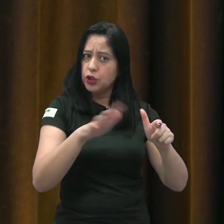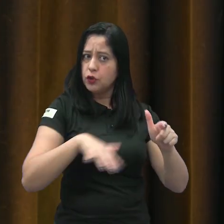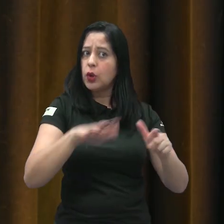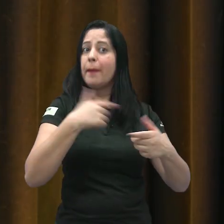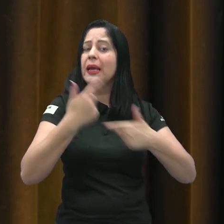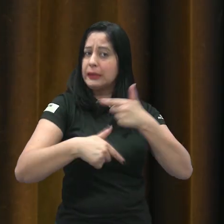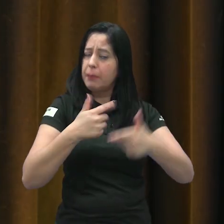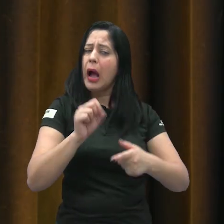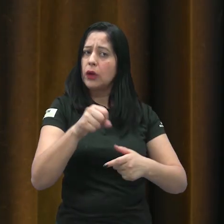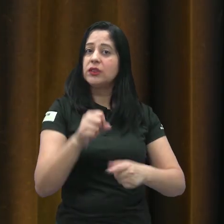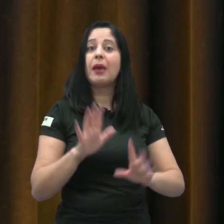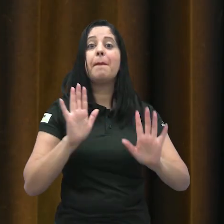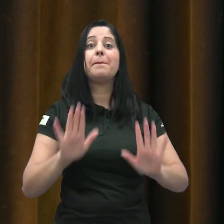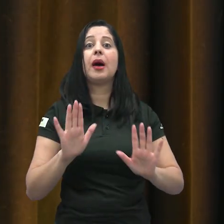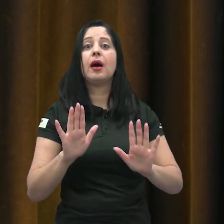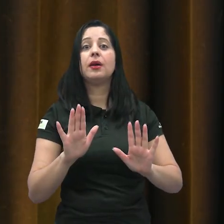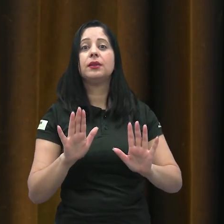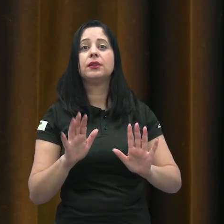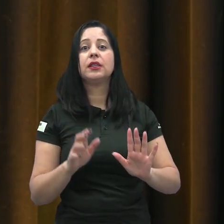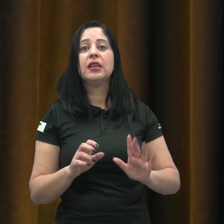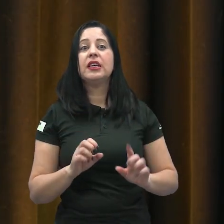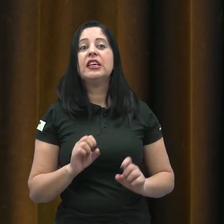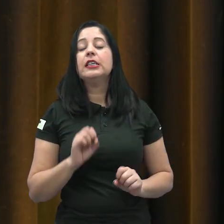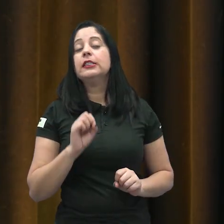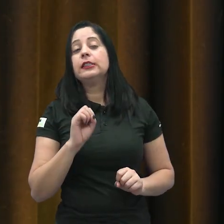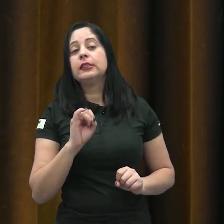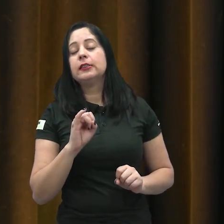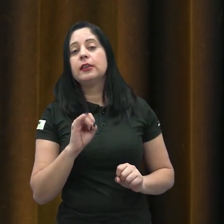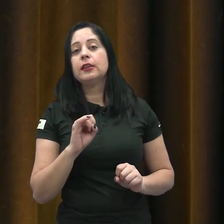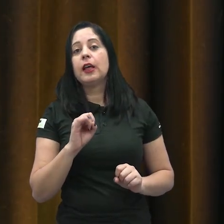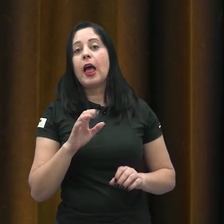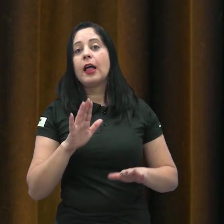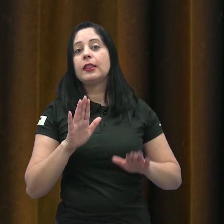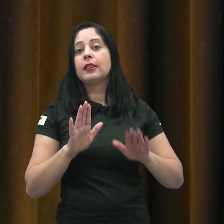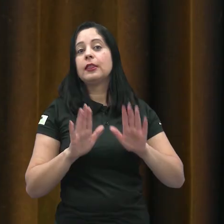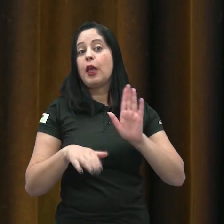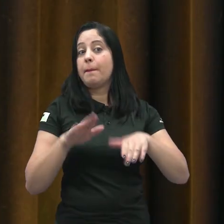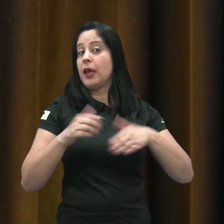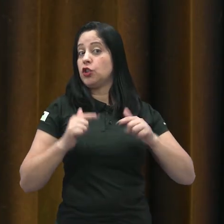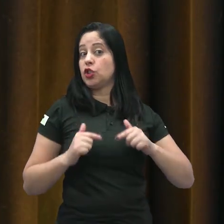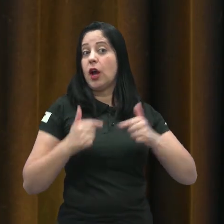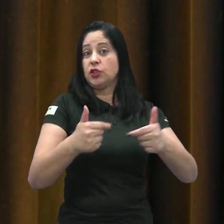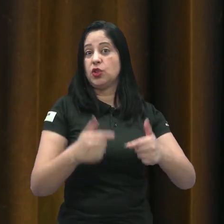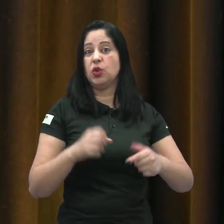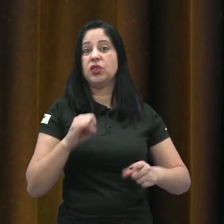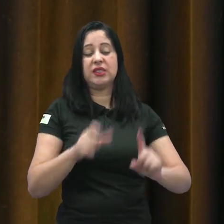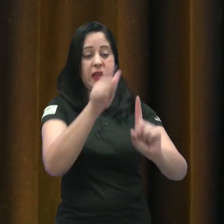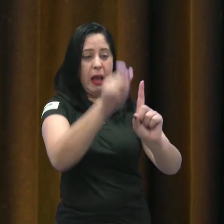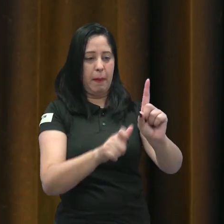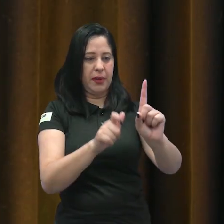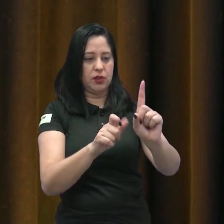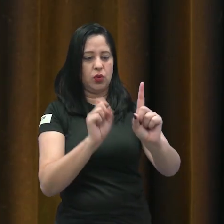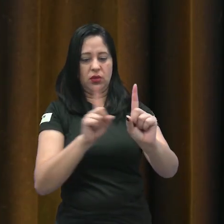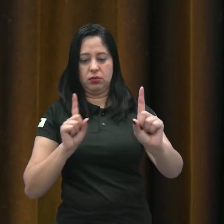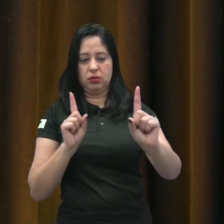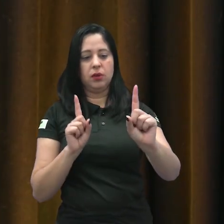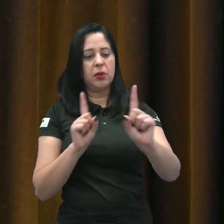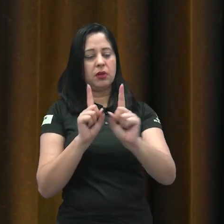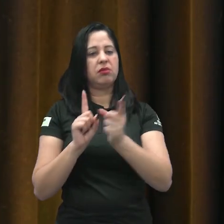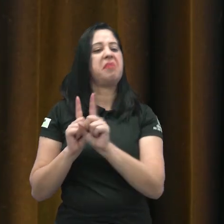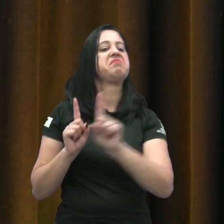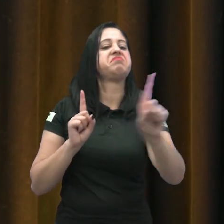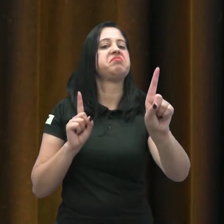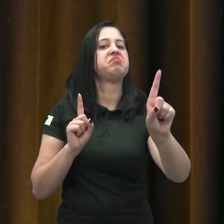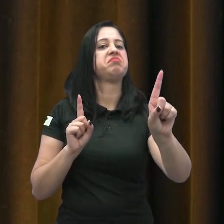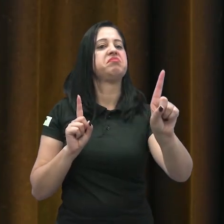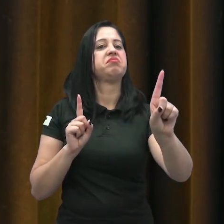Mas dependendo de como você faz, acaba tendo até um prejuízo. Se a pessoa se afasta no trabalho, por exemplo, porque o ambiente